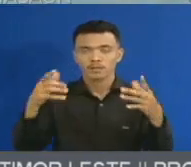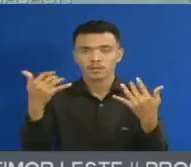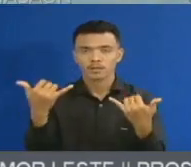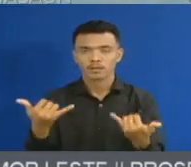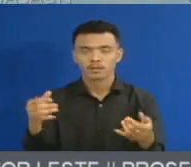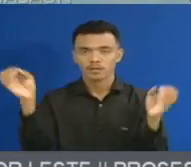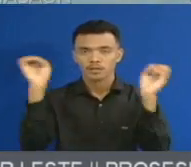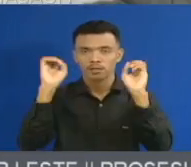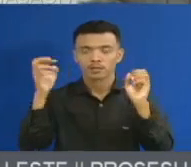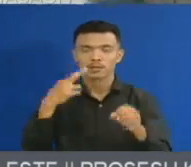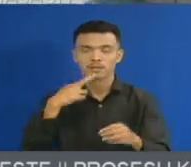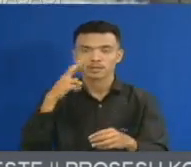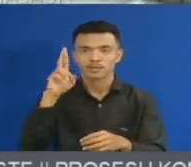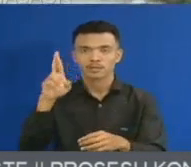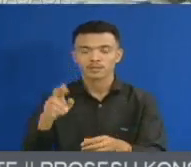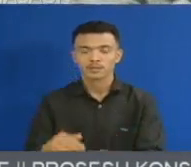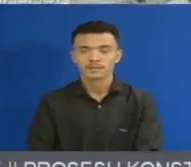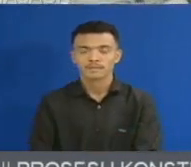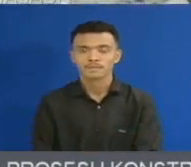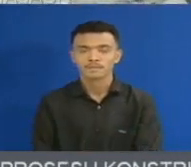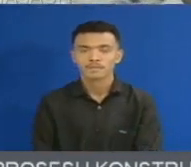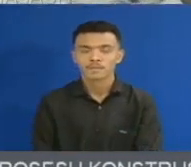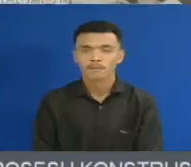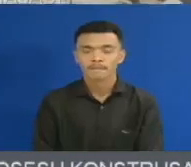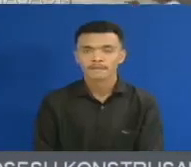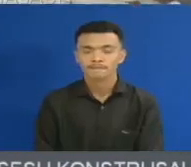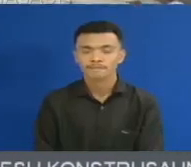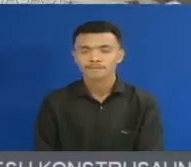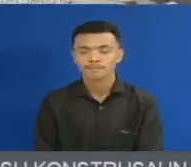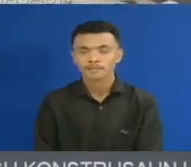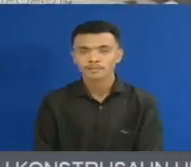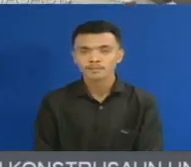iha resposta. Betty Rebelo, Amaru Ornai, RTTLI.